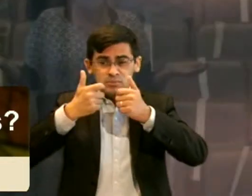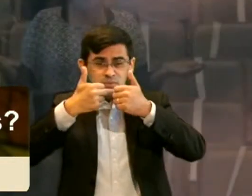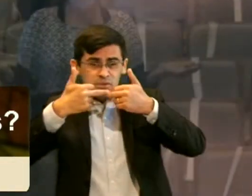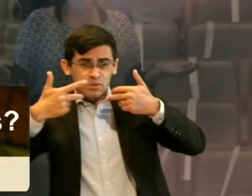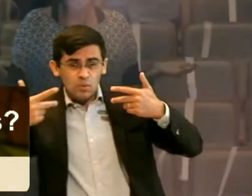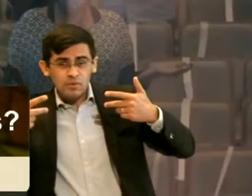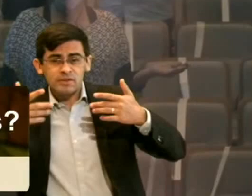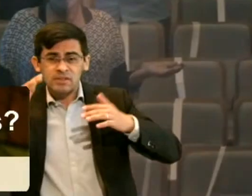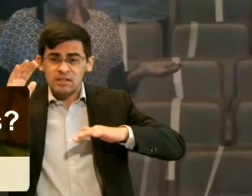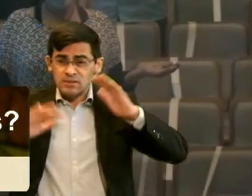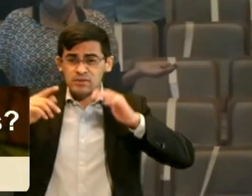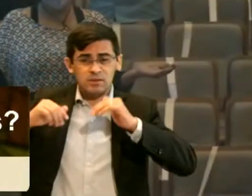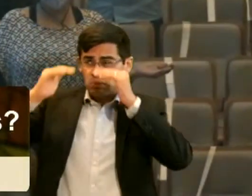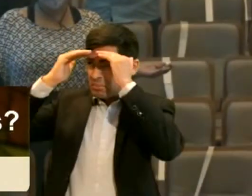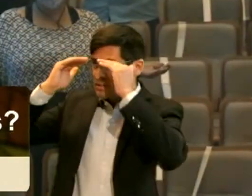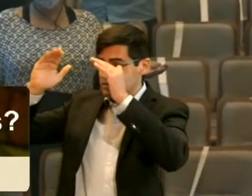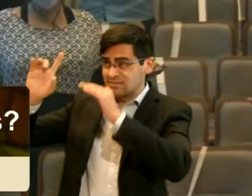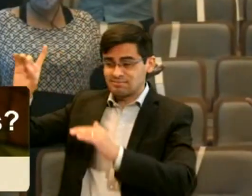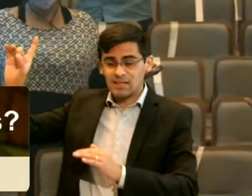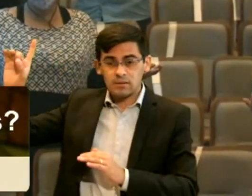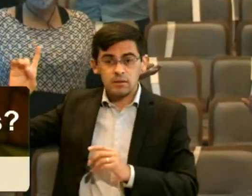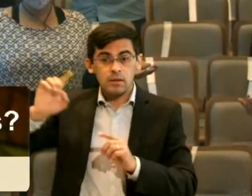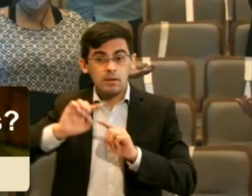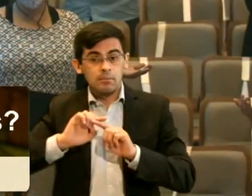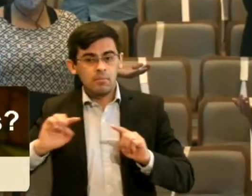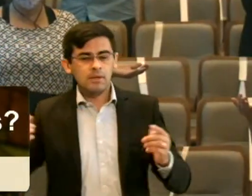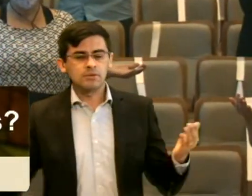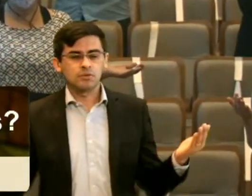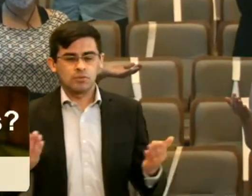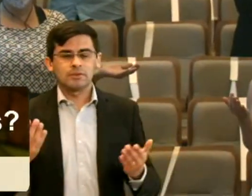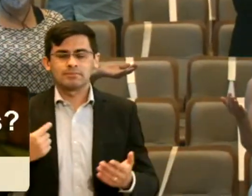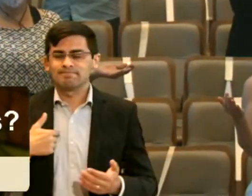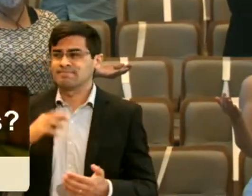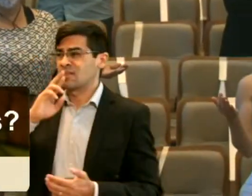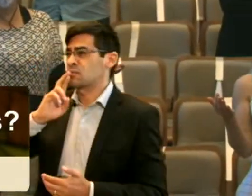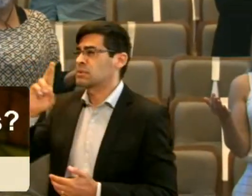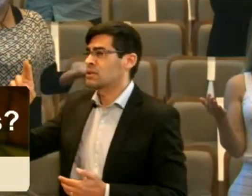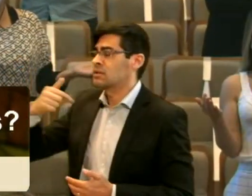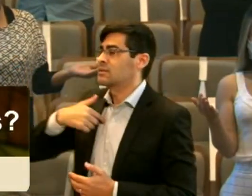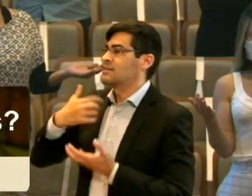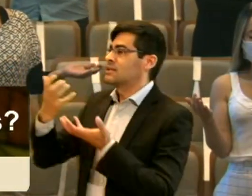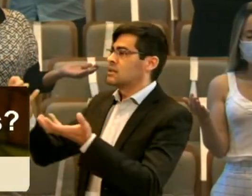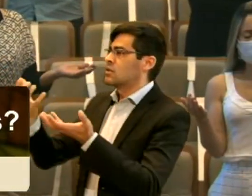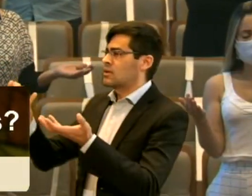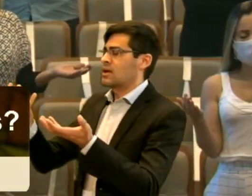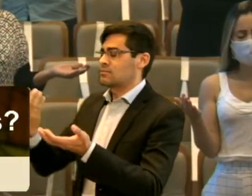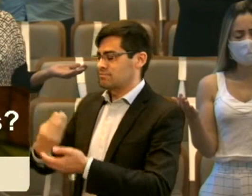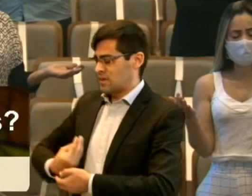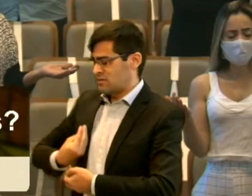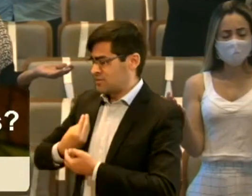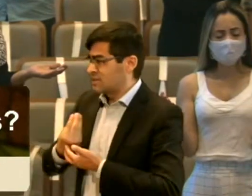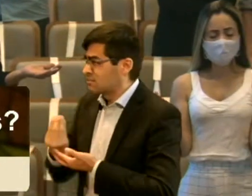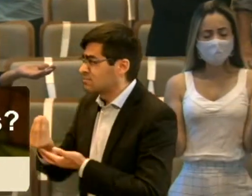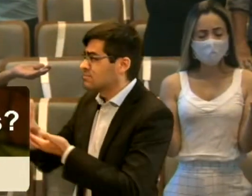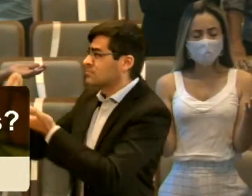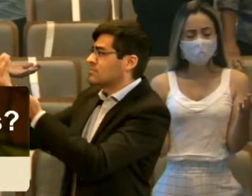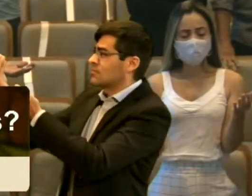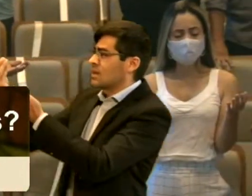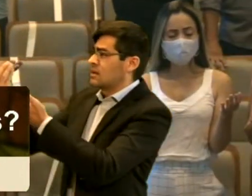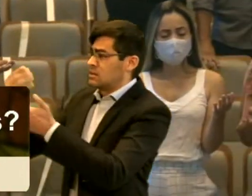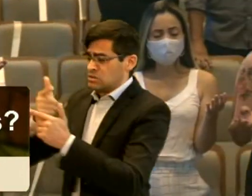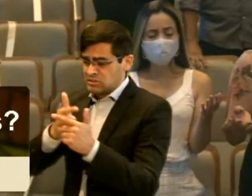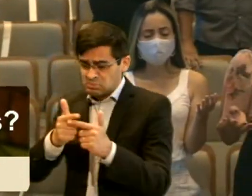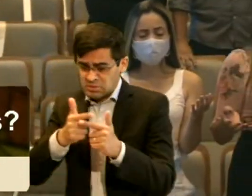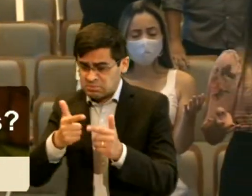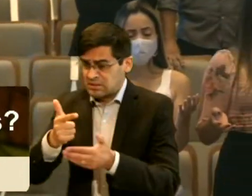você tem desafiado. Mas hoje você está dizendo: Senhor, eu quero te entregar tudo. Quero te entregar esse